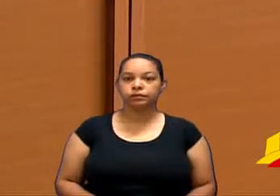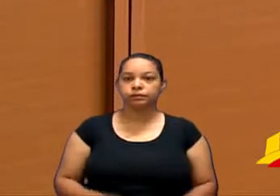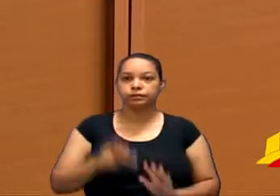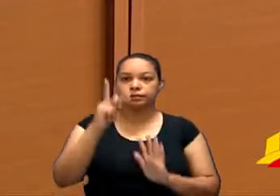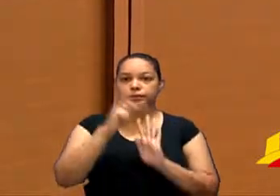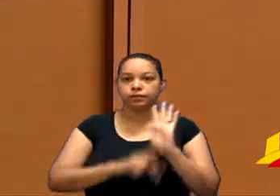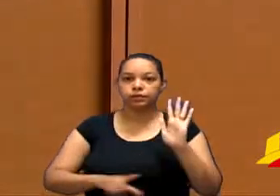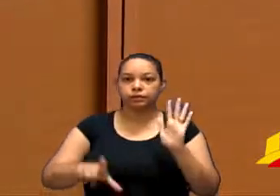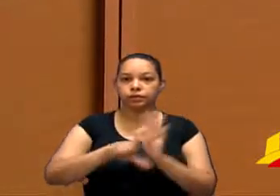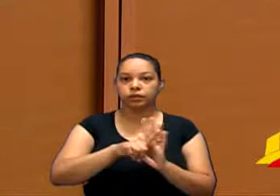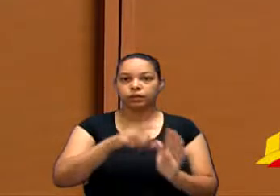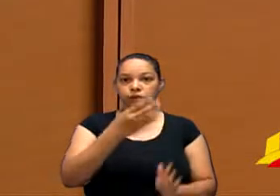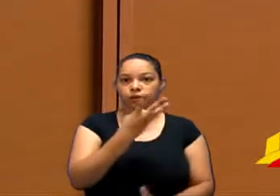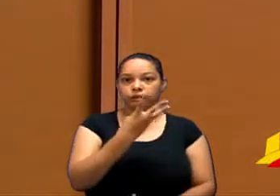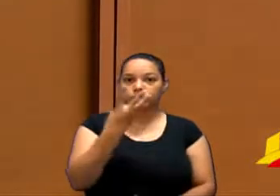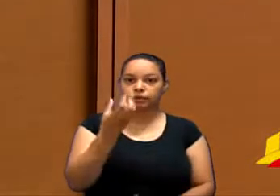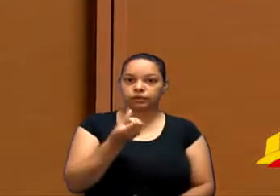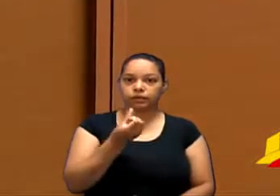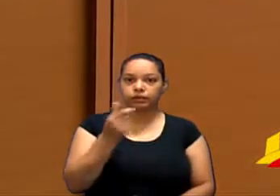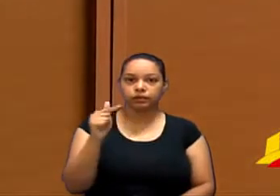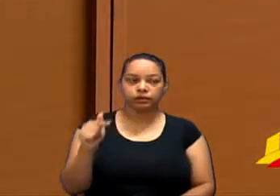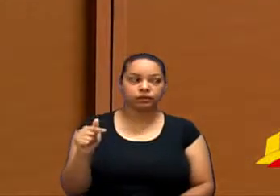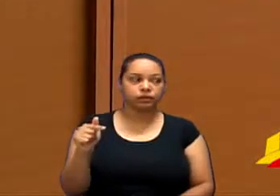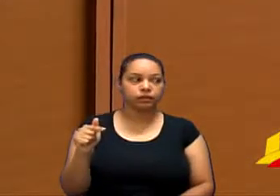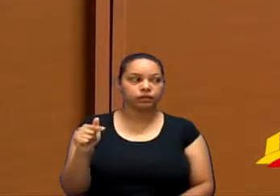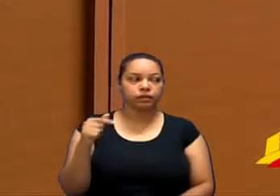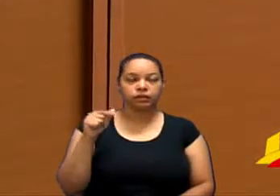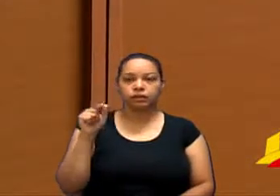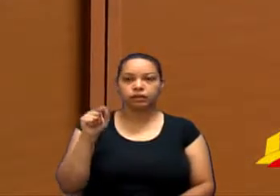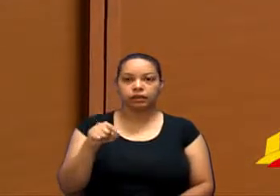lei 467 está prejudicado